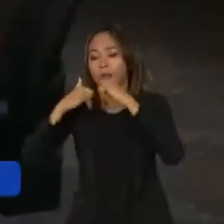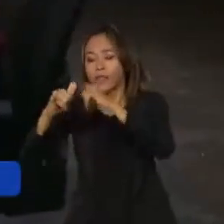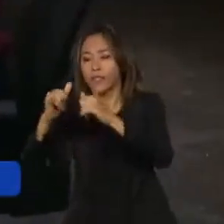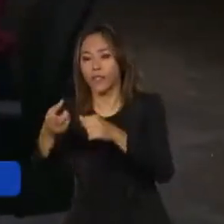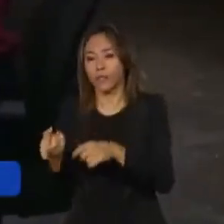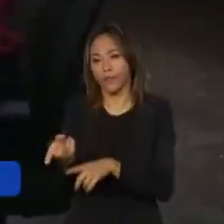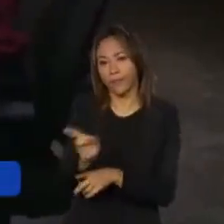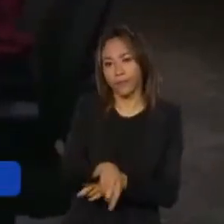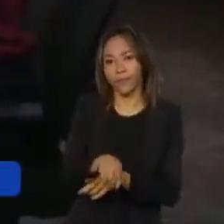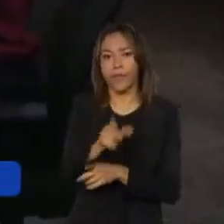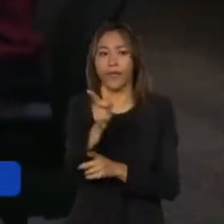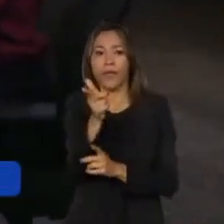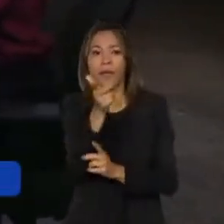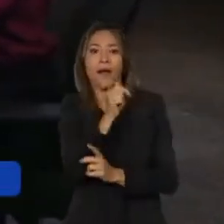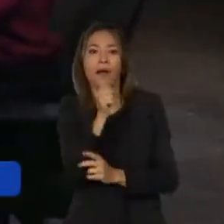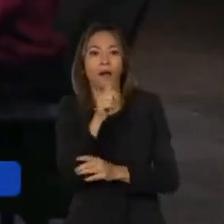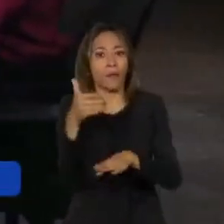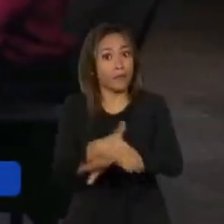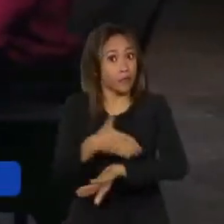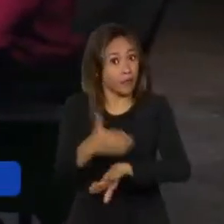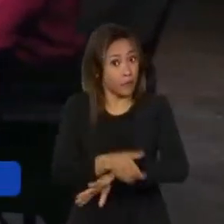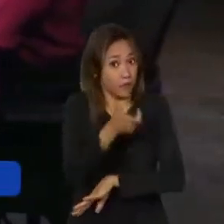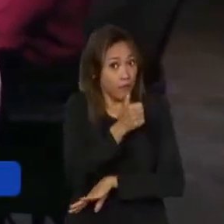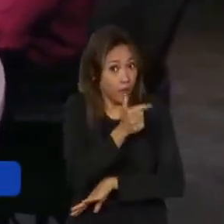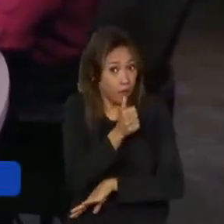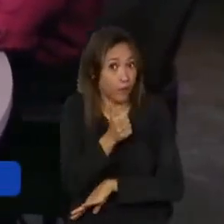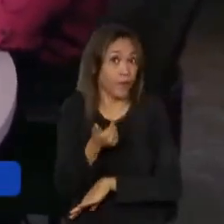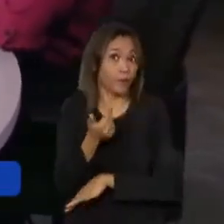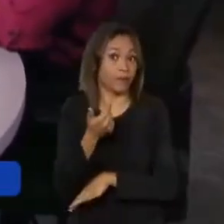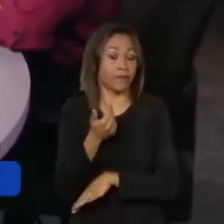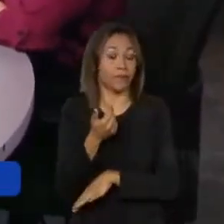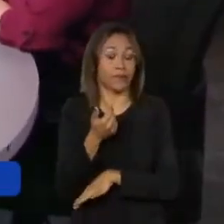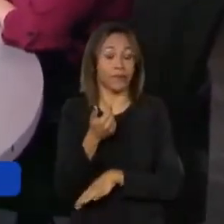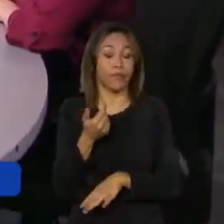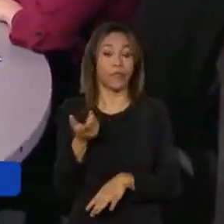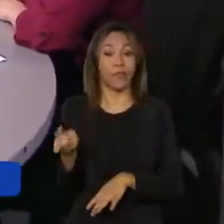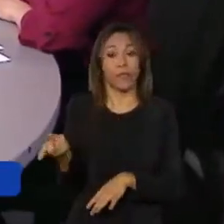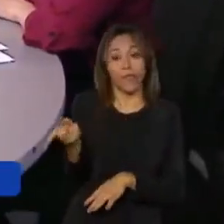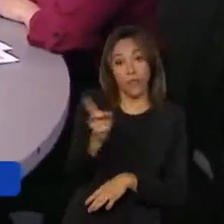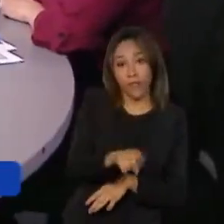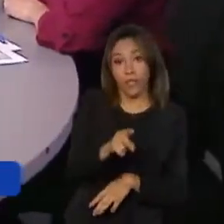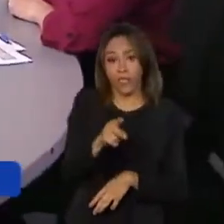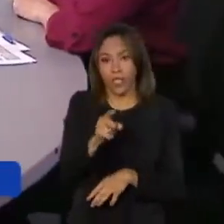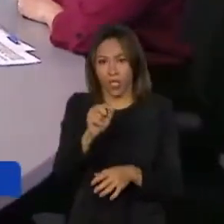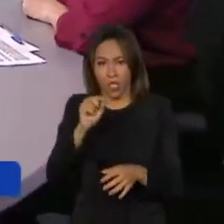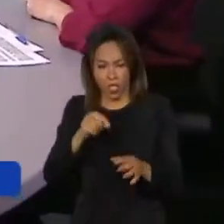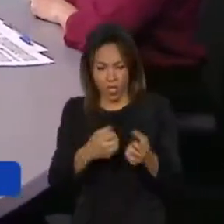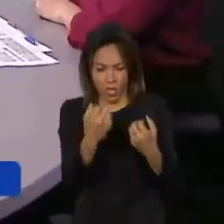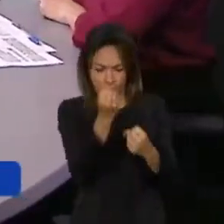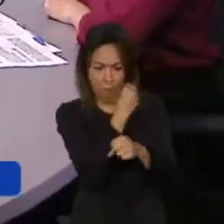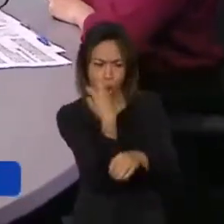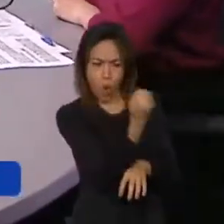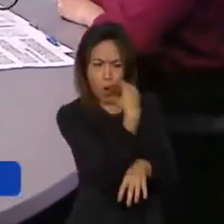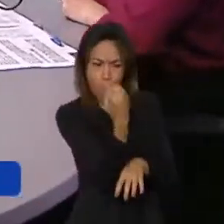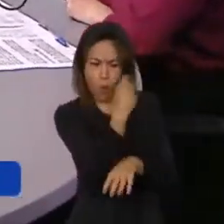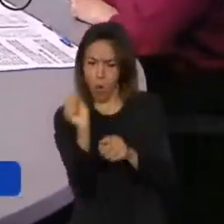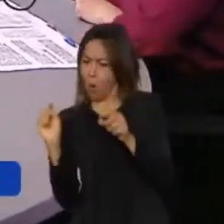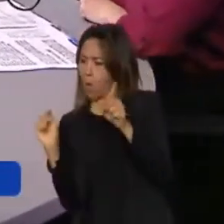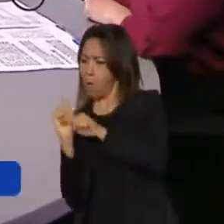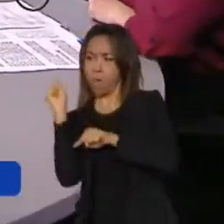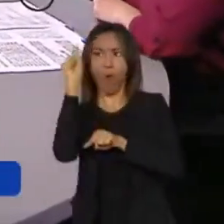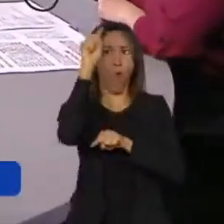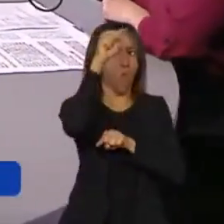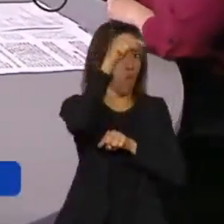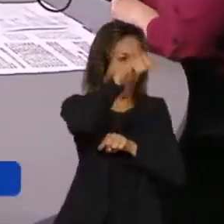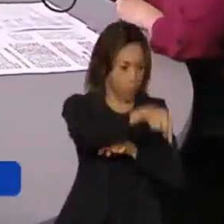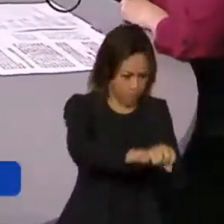água a partir do momento em que se bombardeia ambulâncias Campos de refugiados